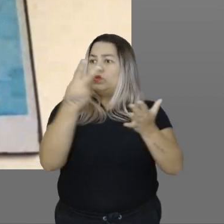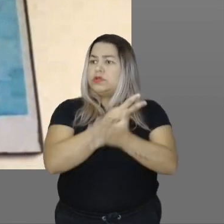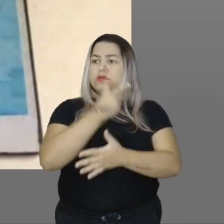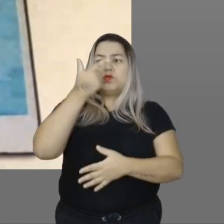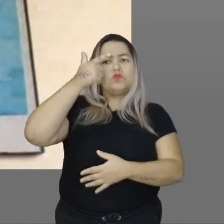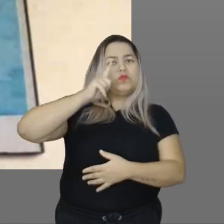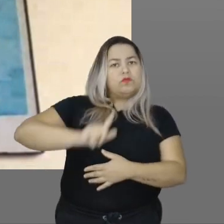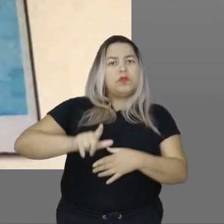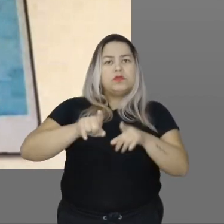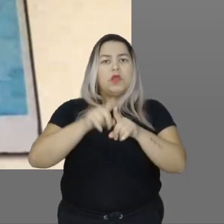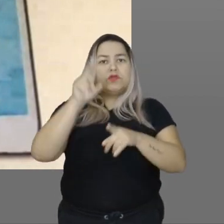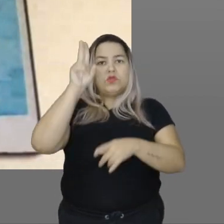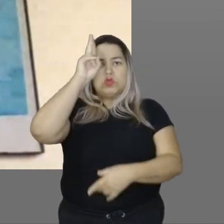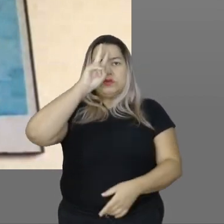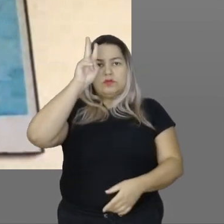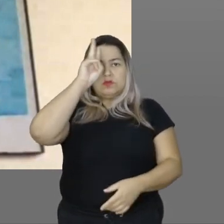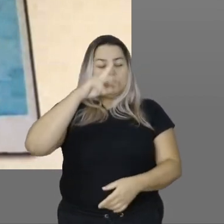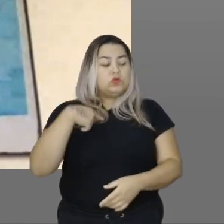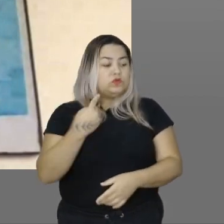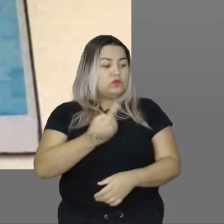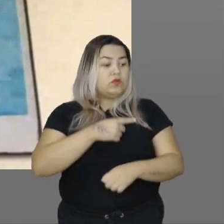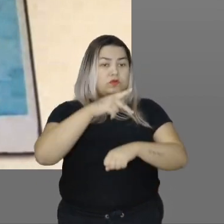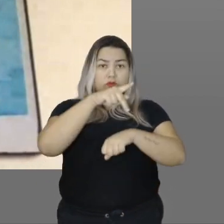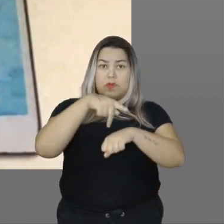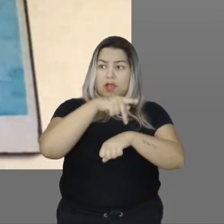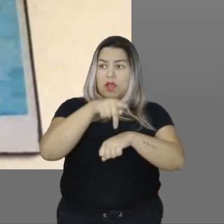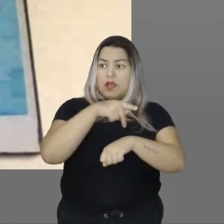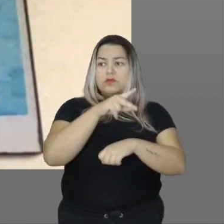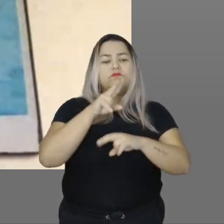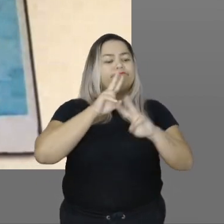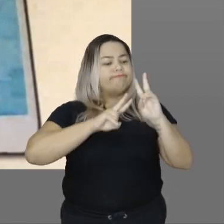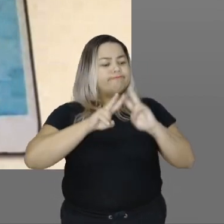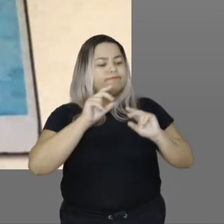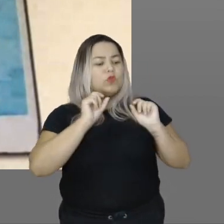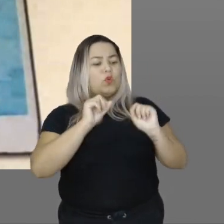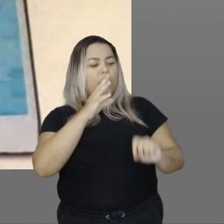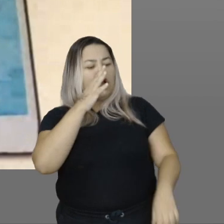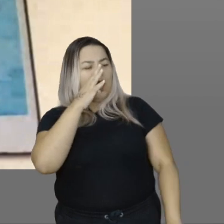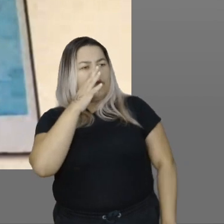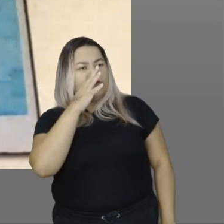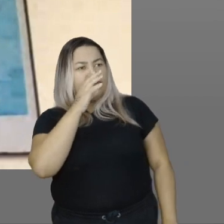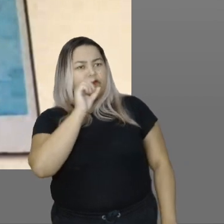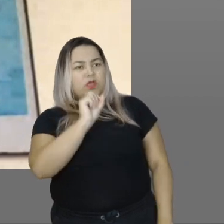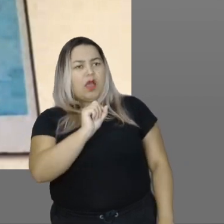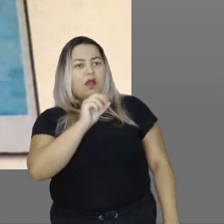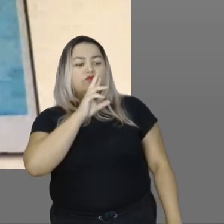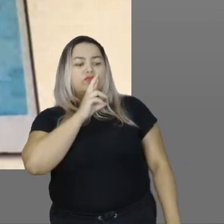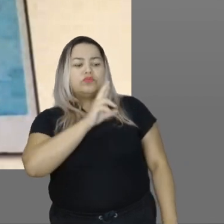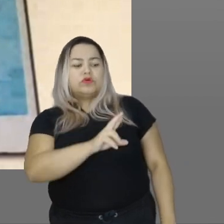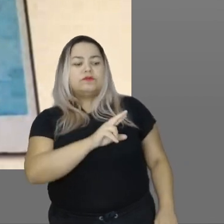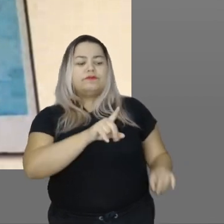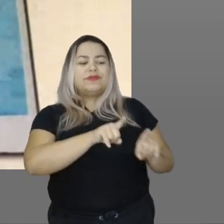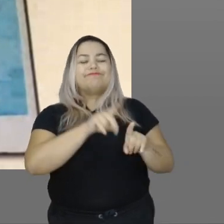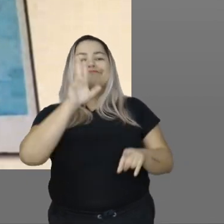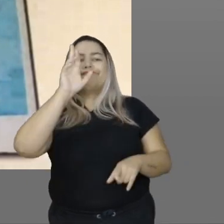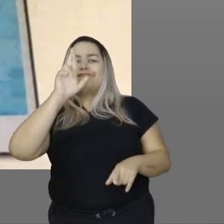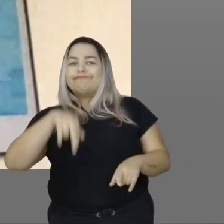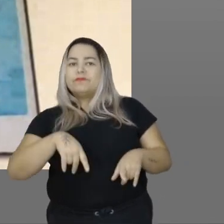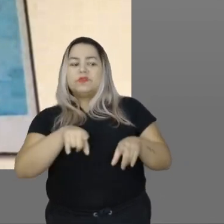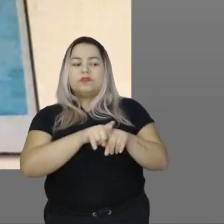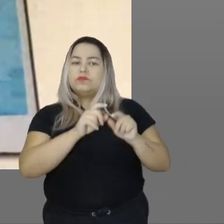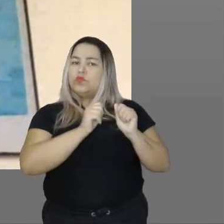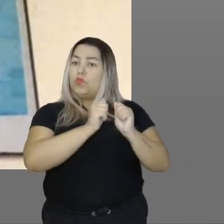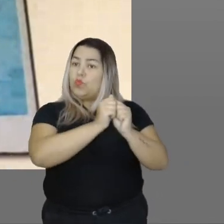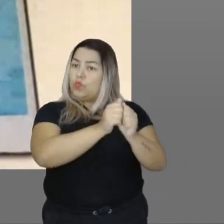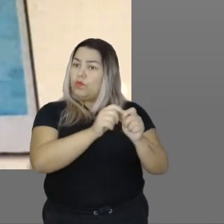algum da história do nosso país. Aliás, ao encerrar esta primeira resposta, primeira reflexão contigo, Amanda,